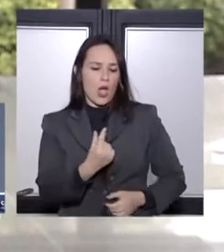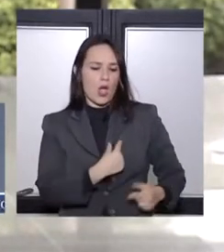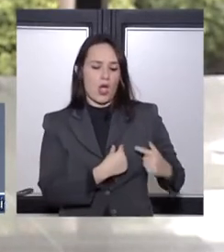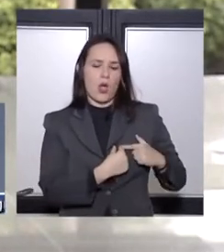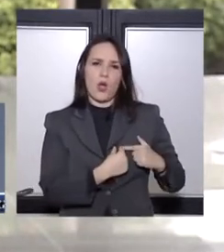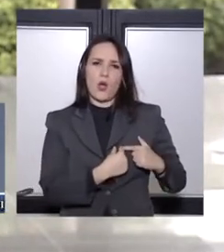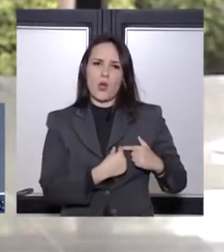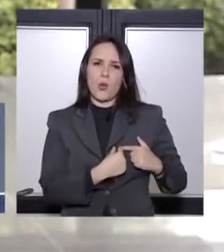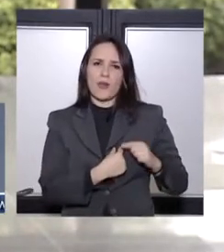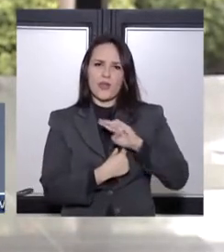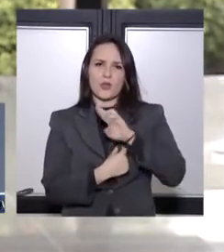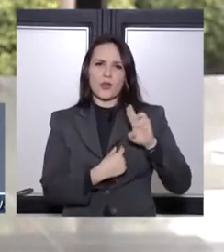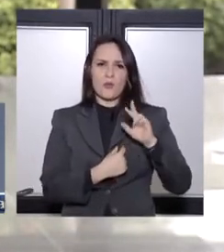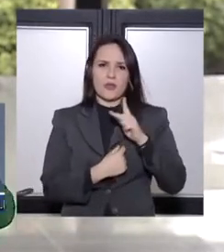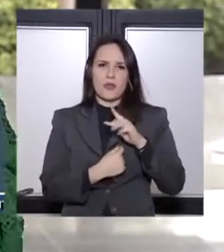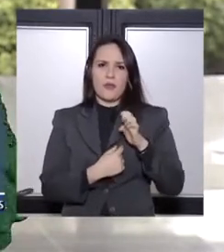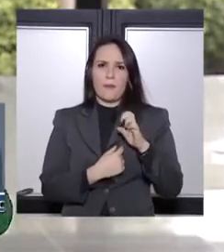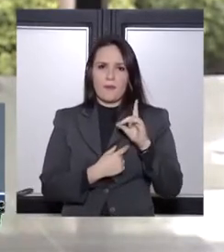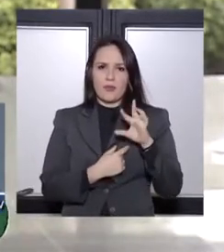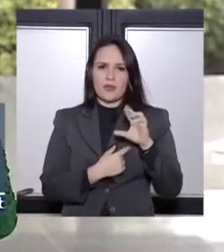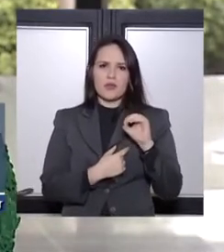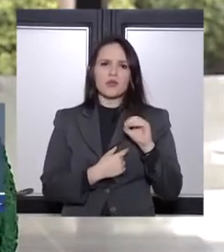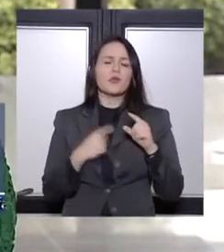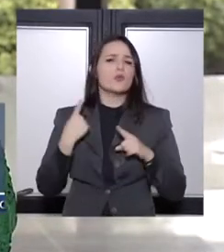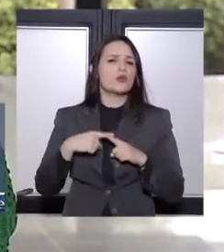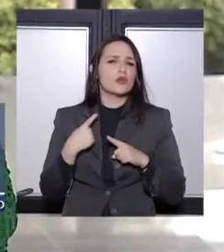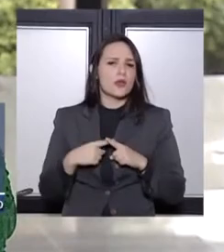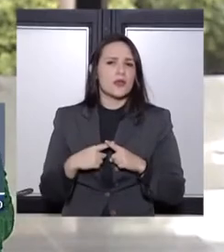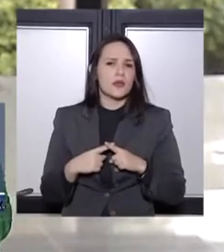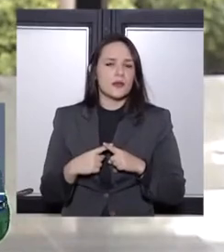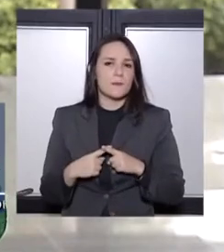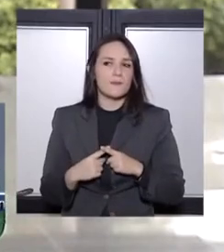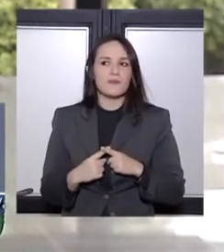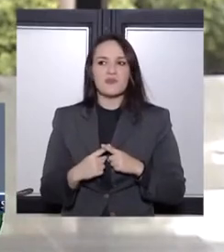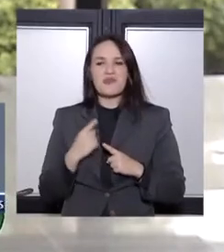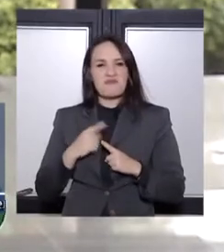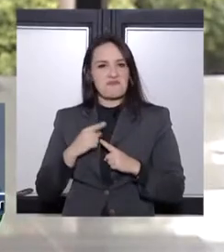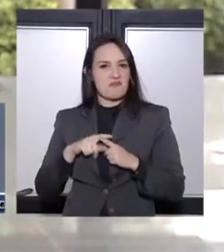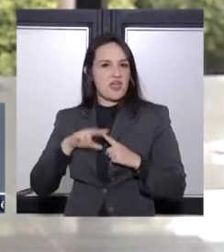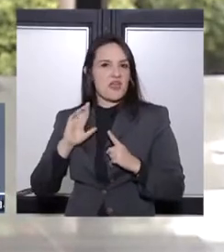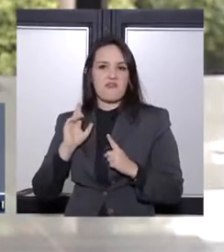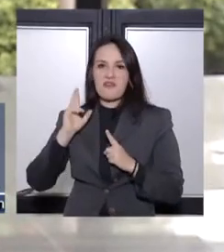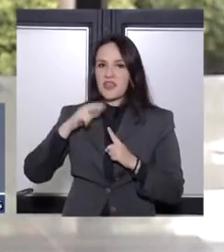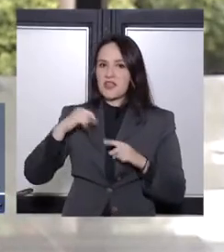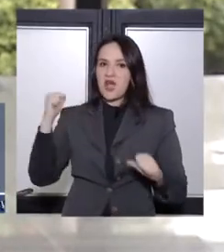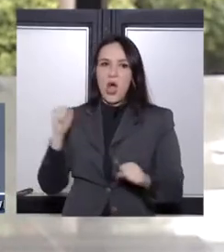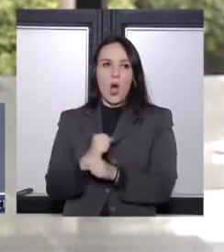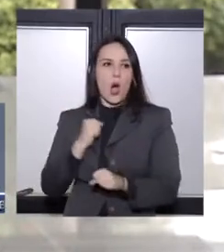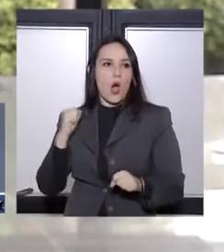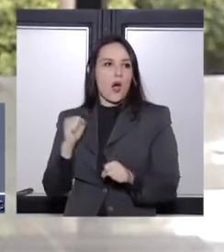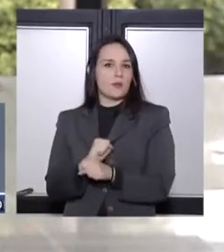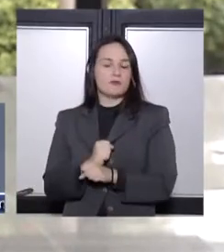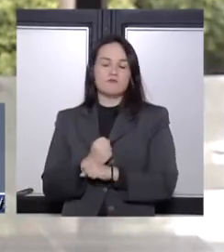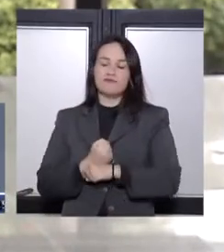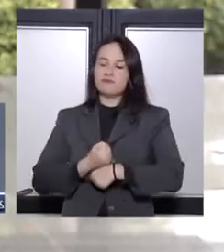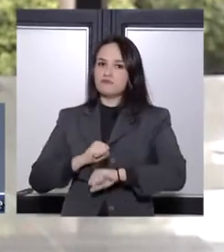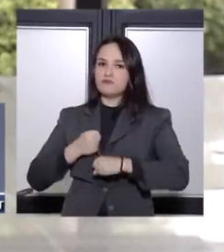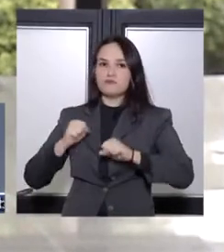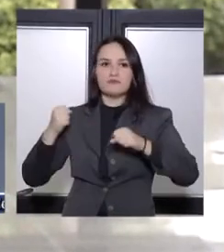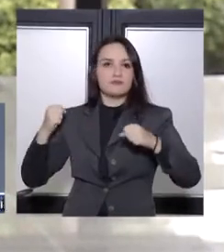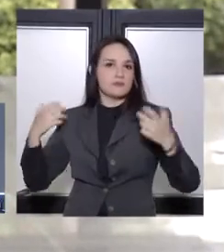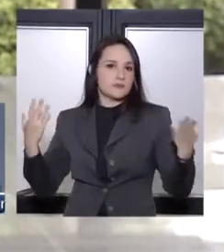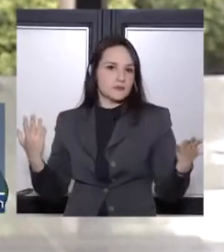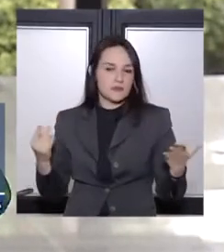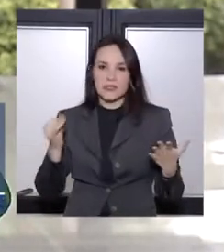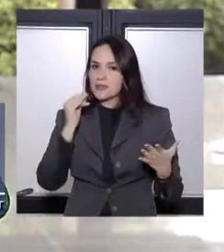como Pedro Pedrossian, até porque ele se destaca aqui pelas suas grandiosas obras. A marca dele a gente tem